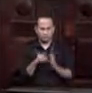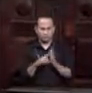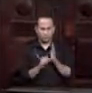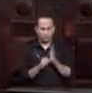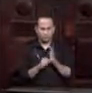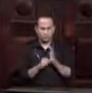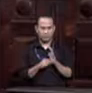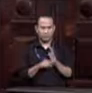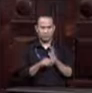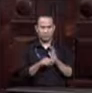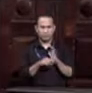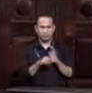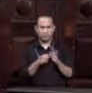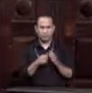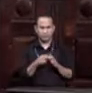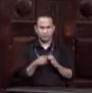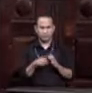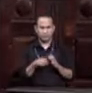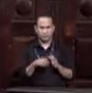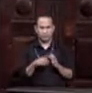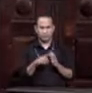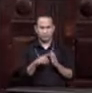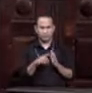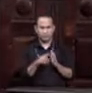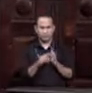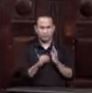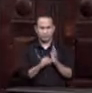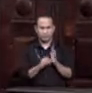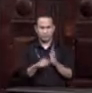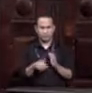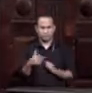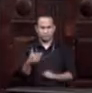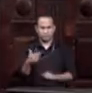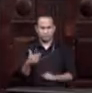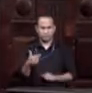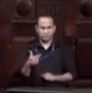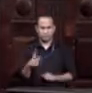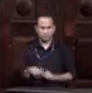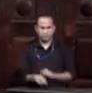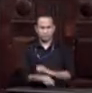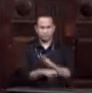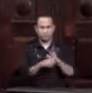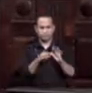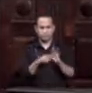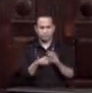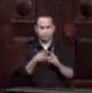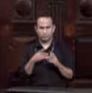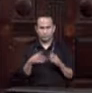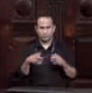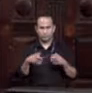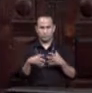único, o artigo 2º, Fica solto. parágrafo 5º não fica, Ok, por favor. completo.